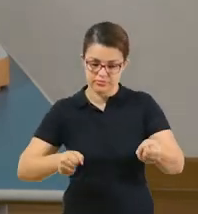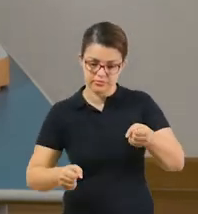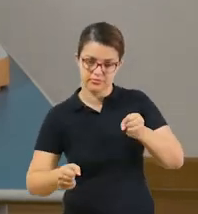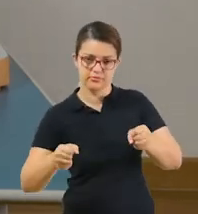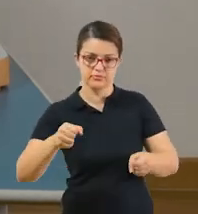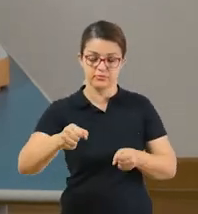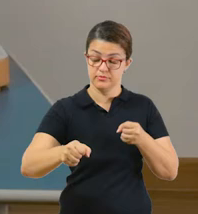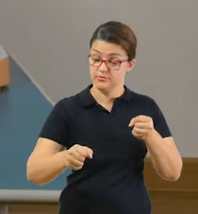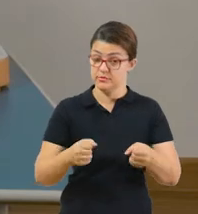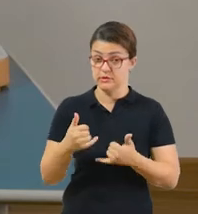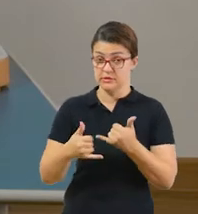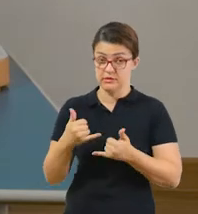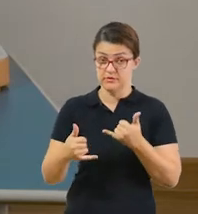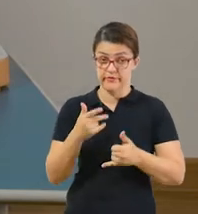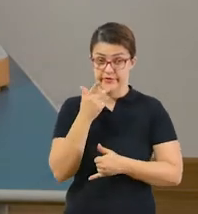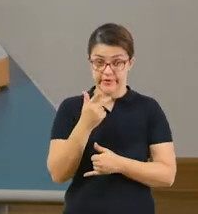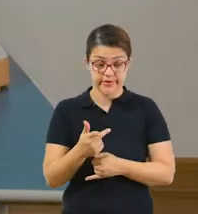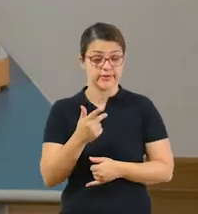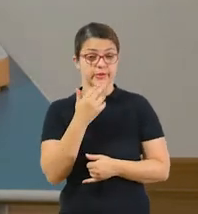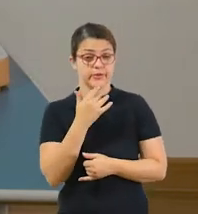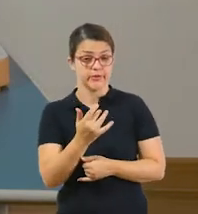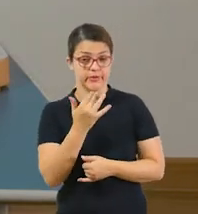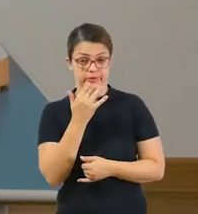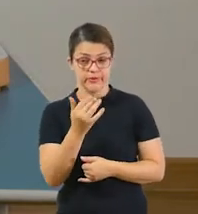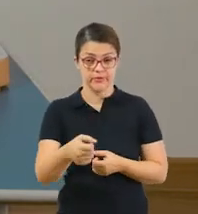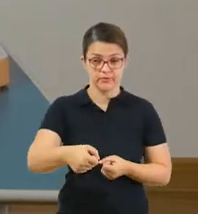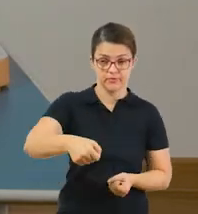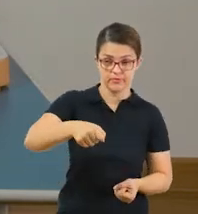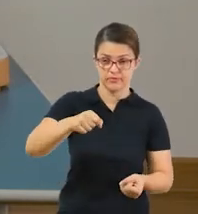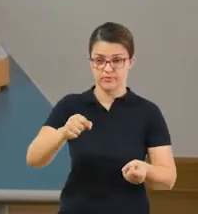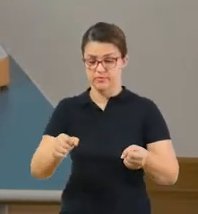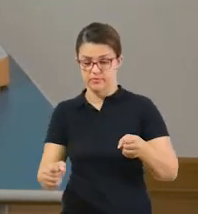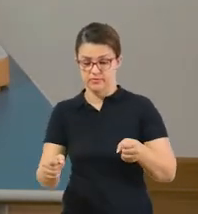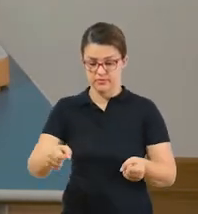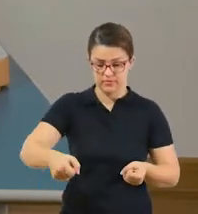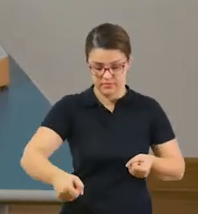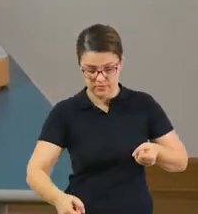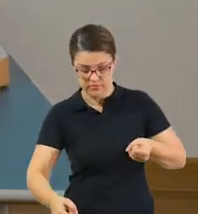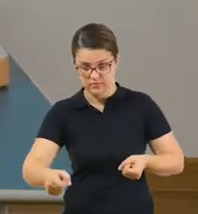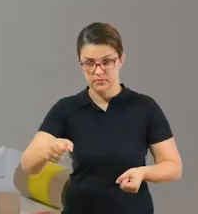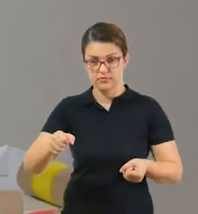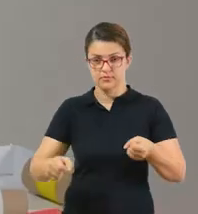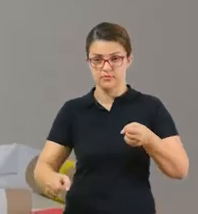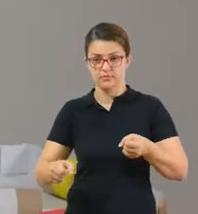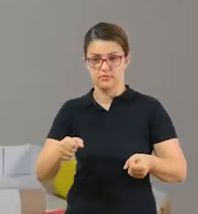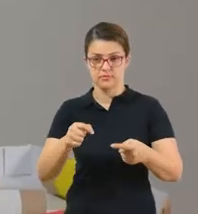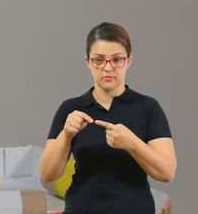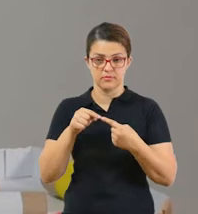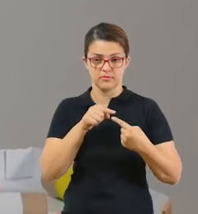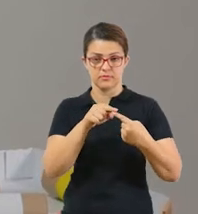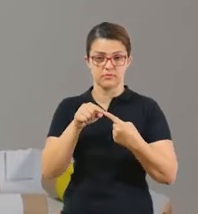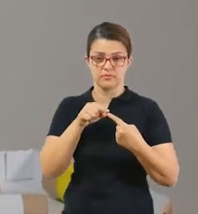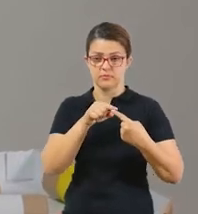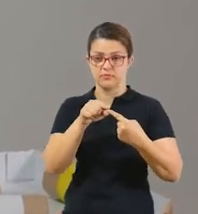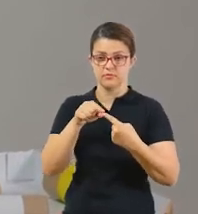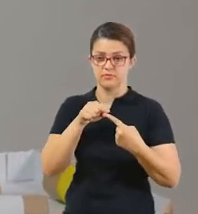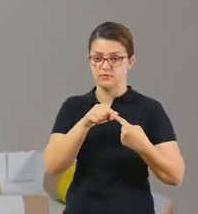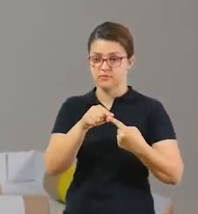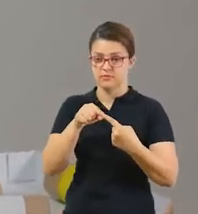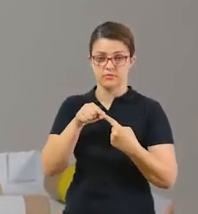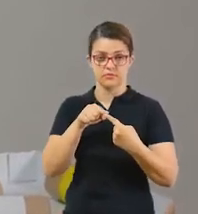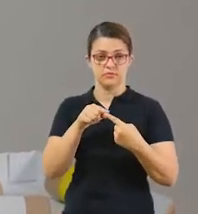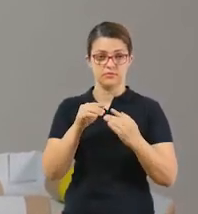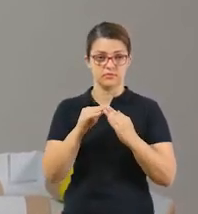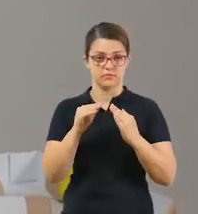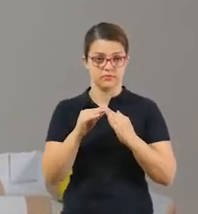Olha lá, entrou na azul, e a criança vai te falando, nomeando as cores e tendo essa coordenação